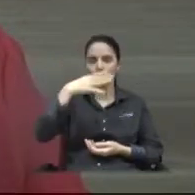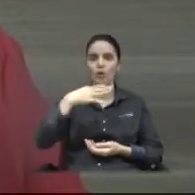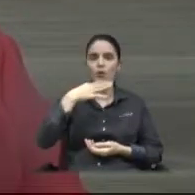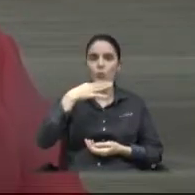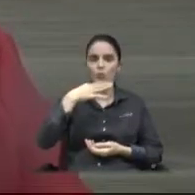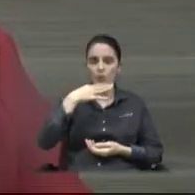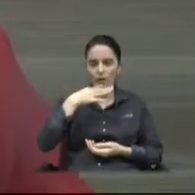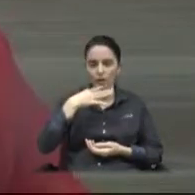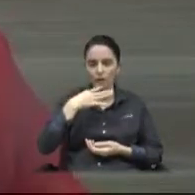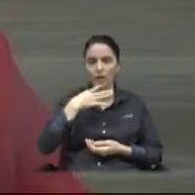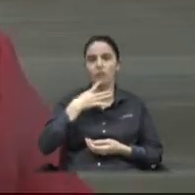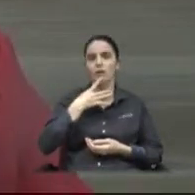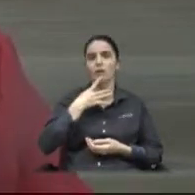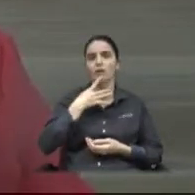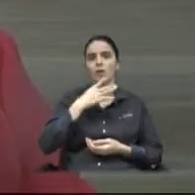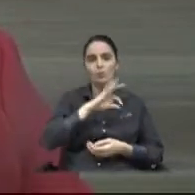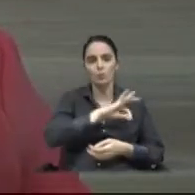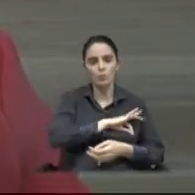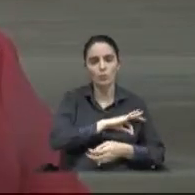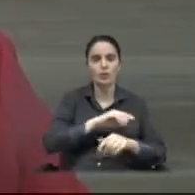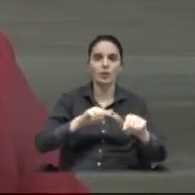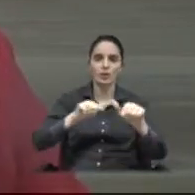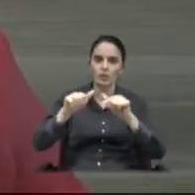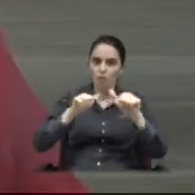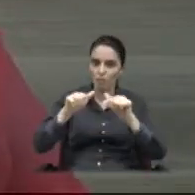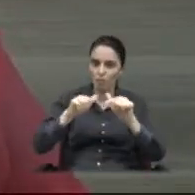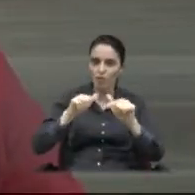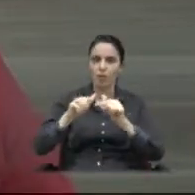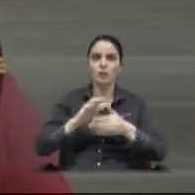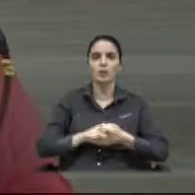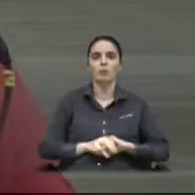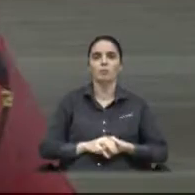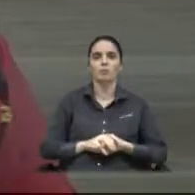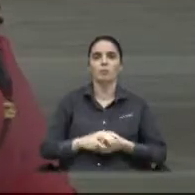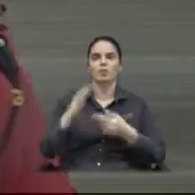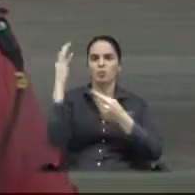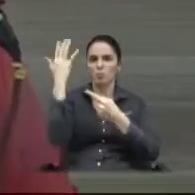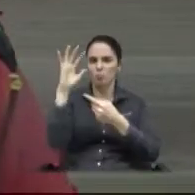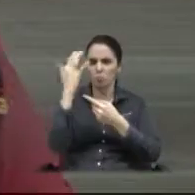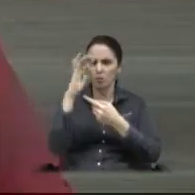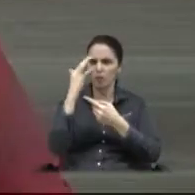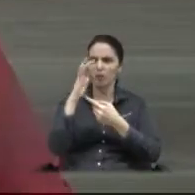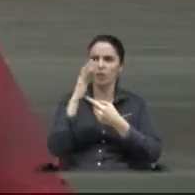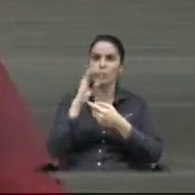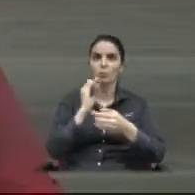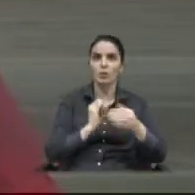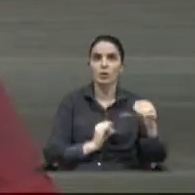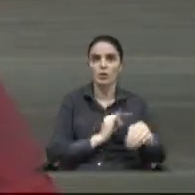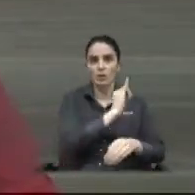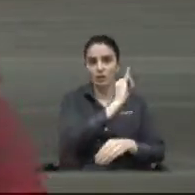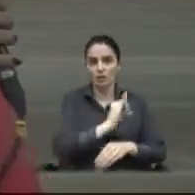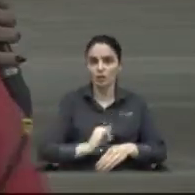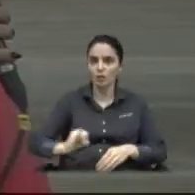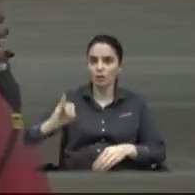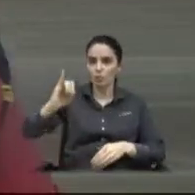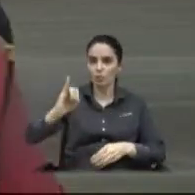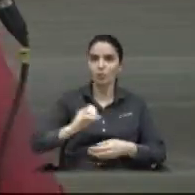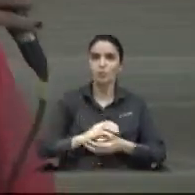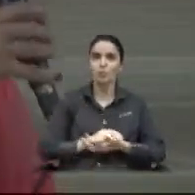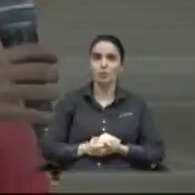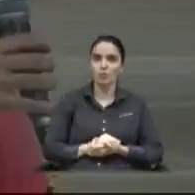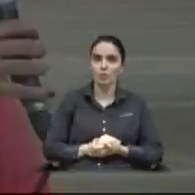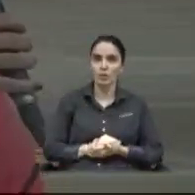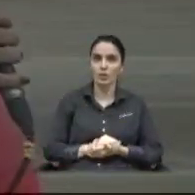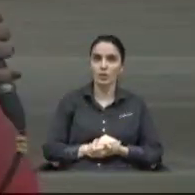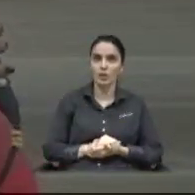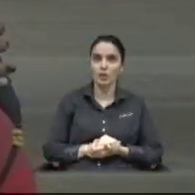vocês parabéns aos instrutores fico muito honrada quando fala de mulher cleiton olha pra mim ficou